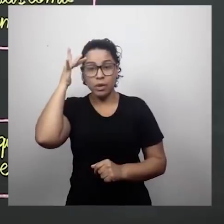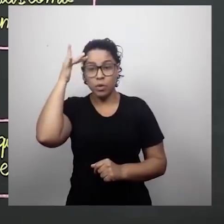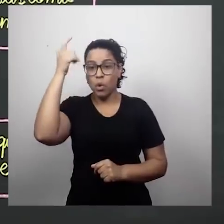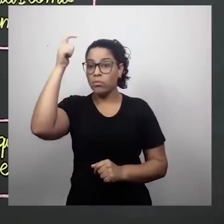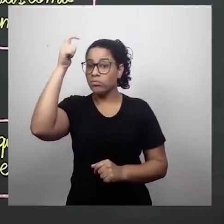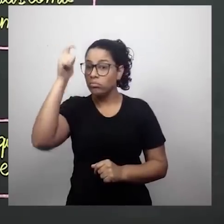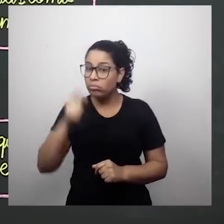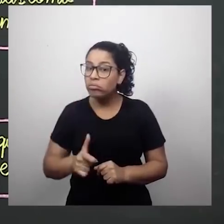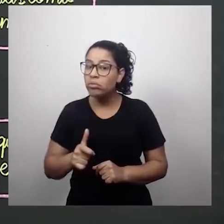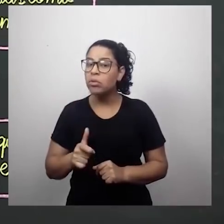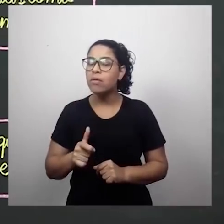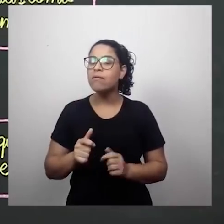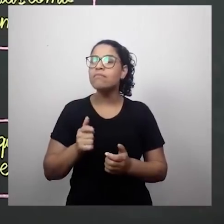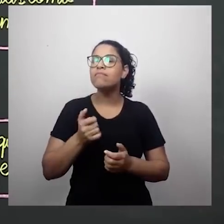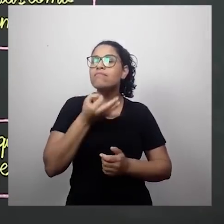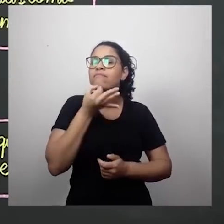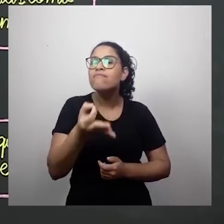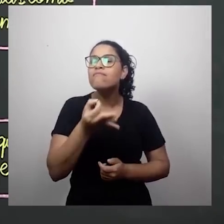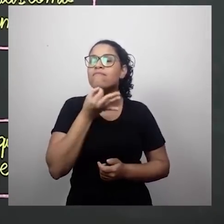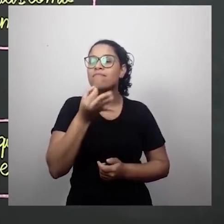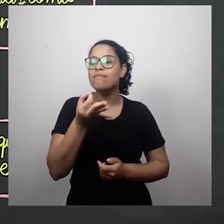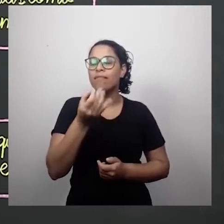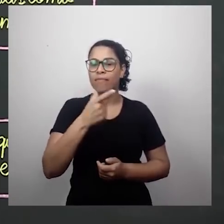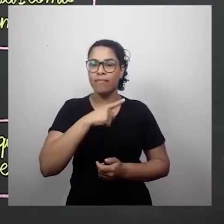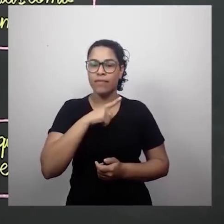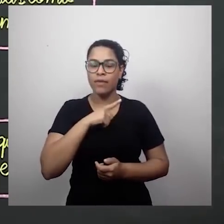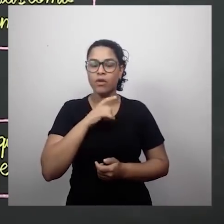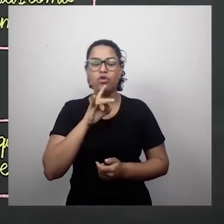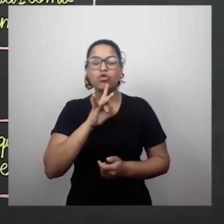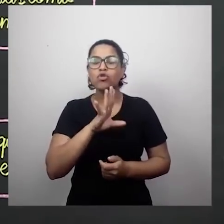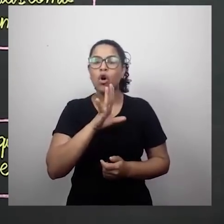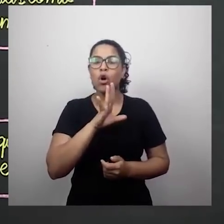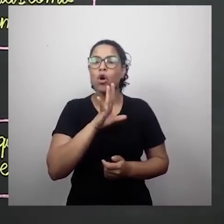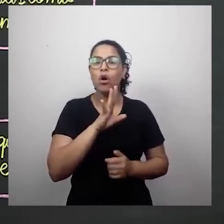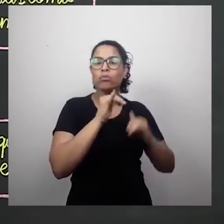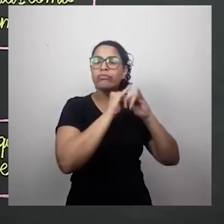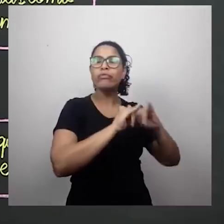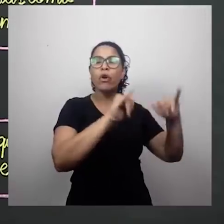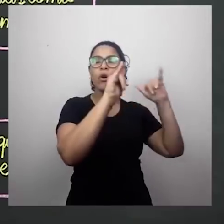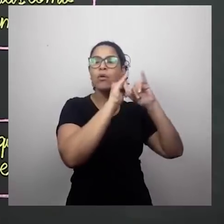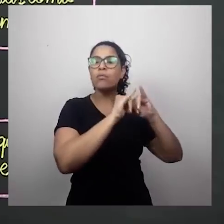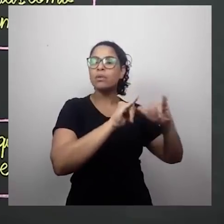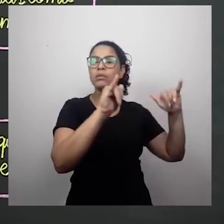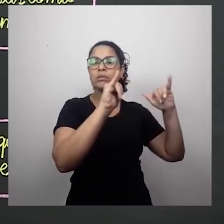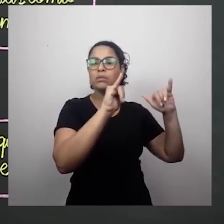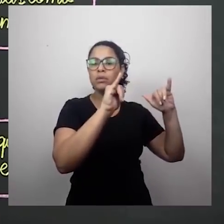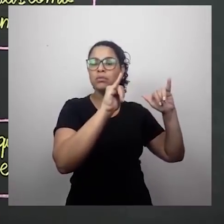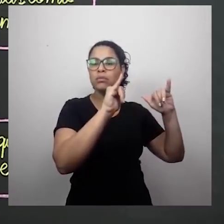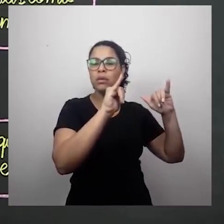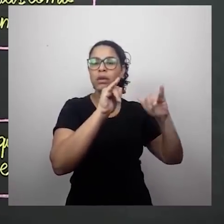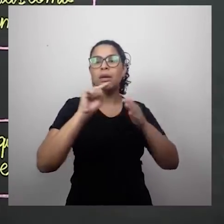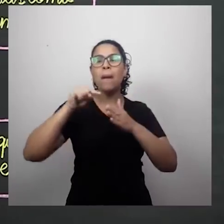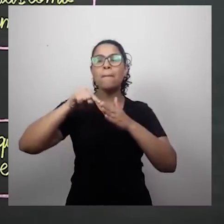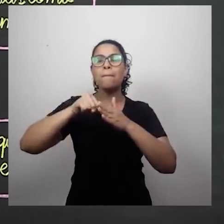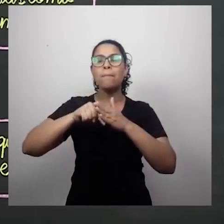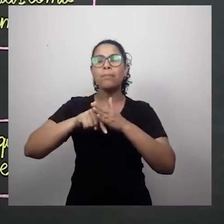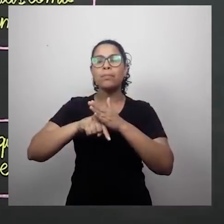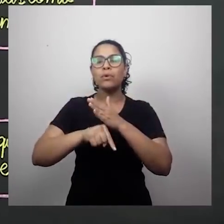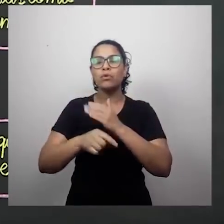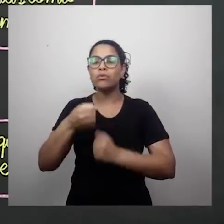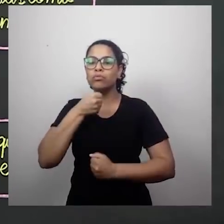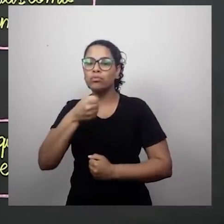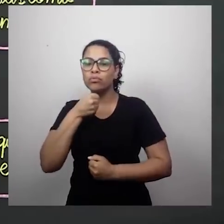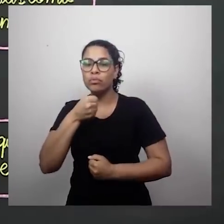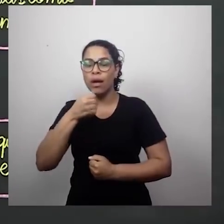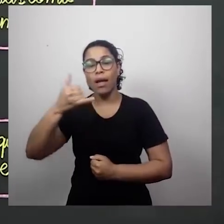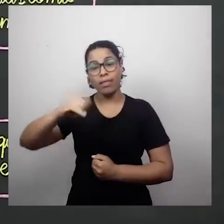se posiciona e se coloca, a gente sai da dimensão da superfície da notícia e aprofunda. Fazer essa